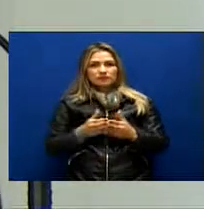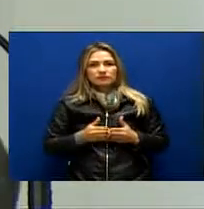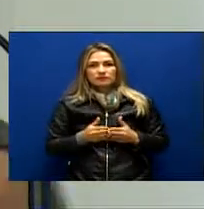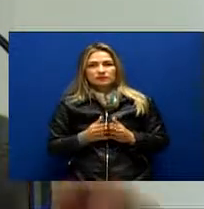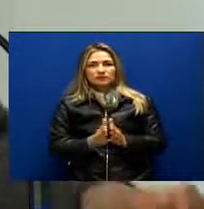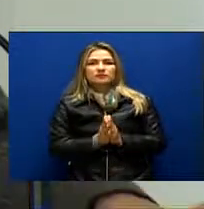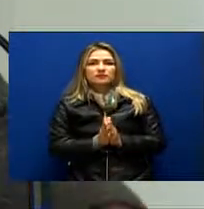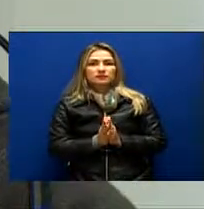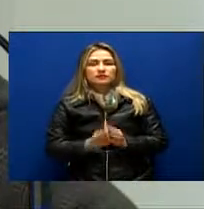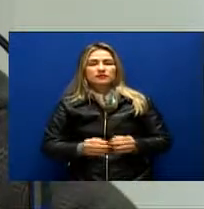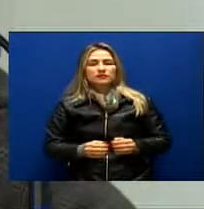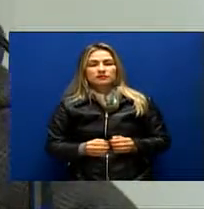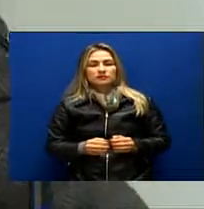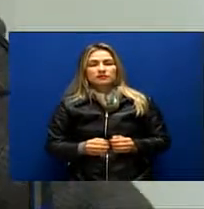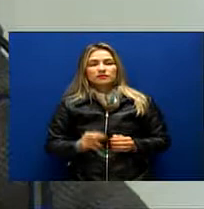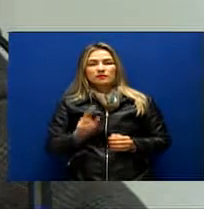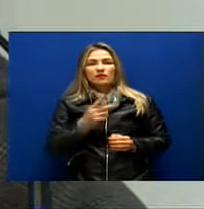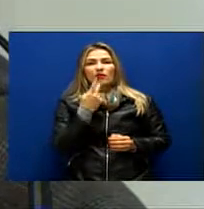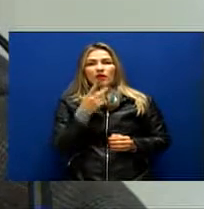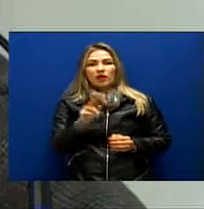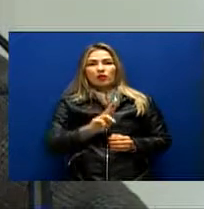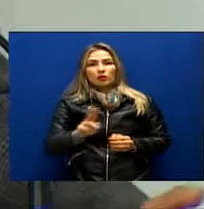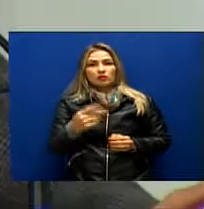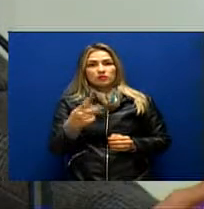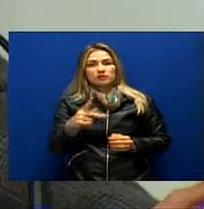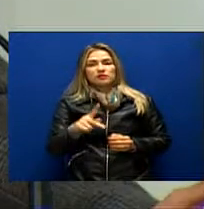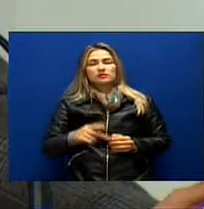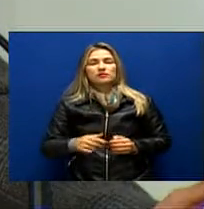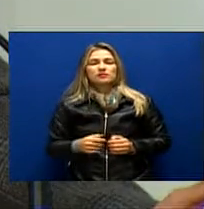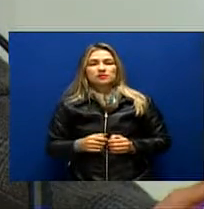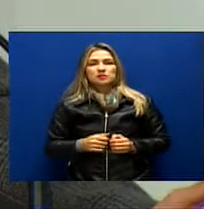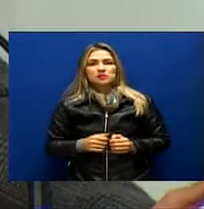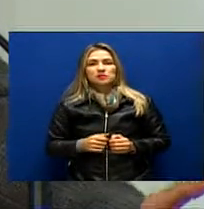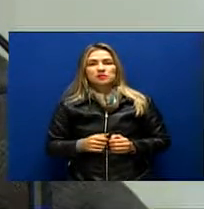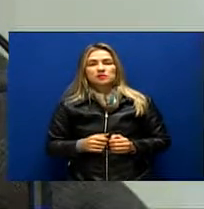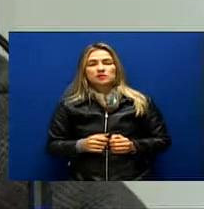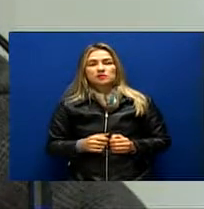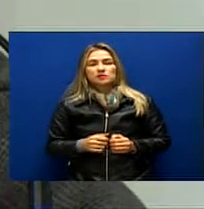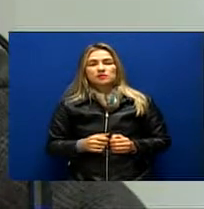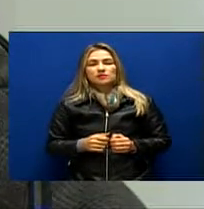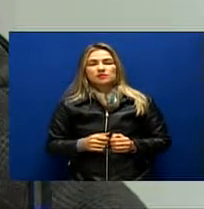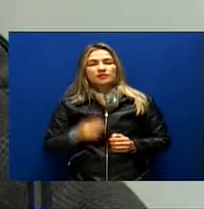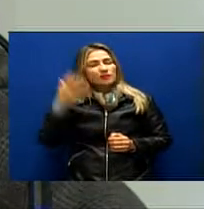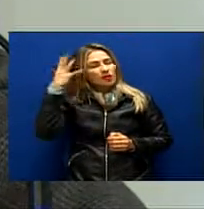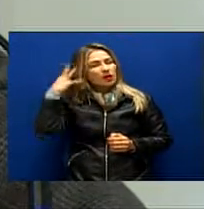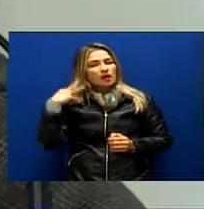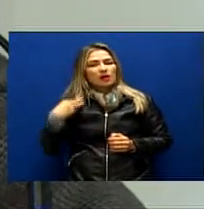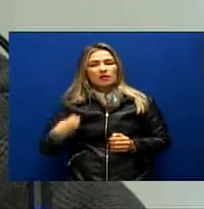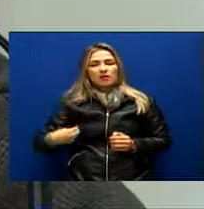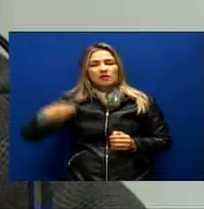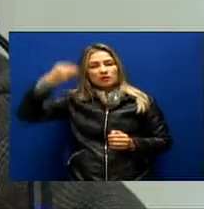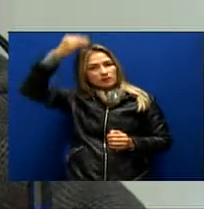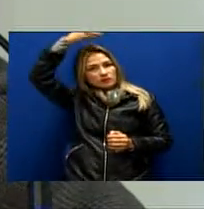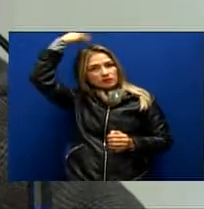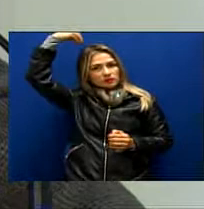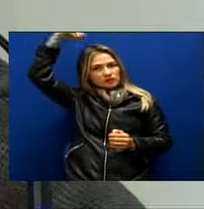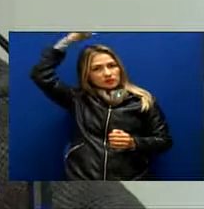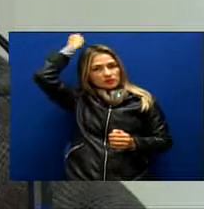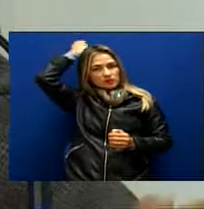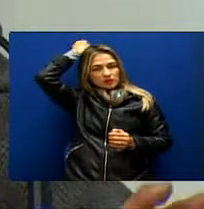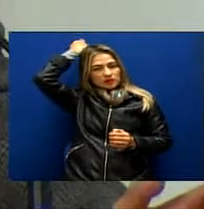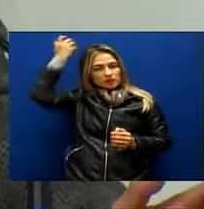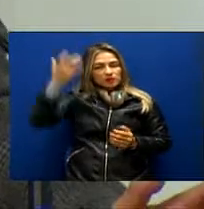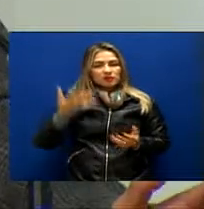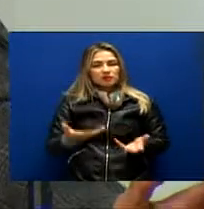permita citar seu exemplo, vereador Péricles decidiu usar um coque, eu acho que o senhor tinha consciência de que em algum